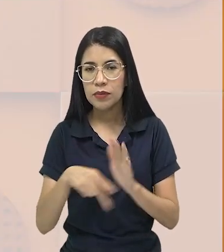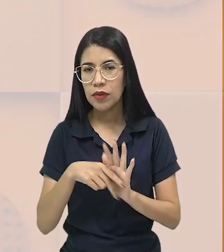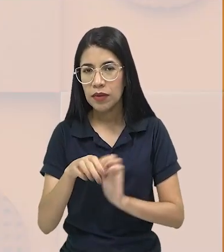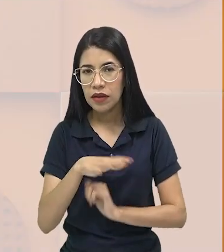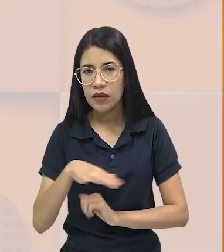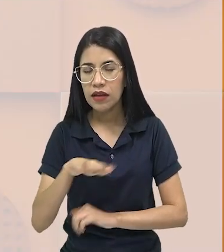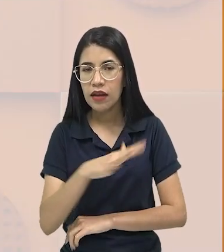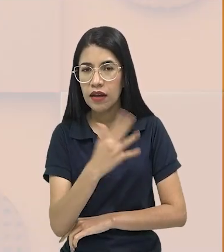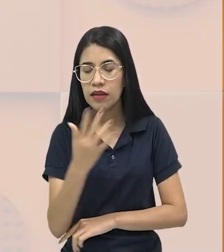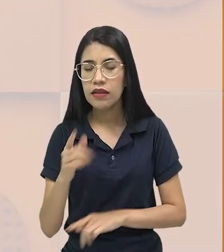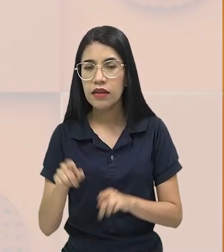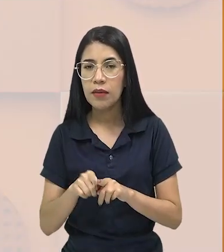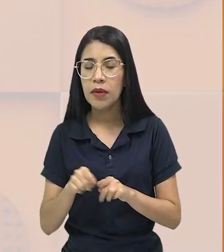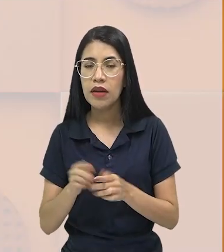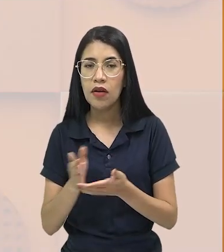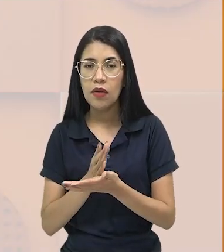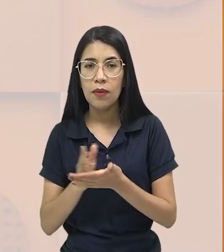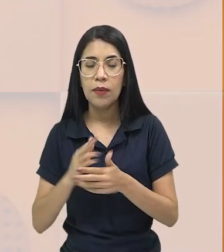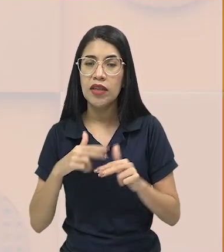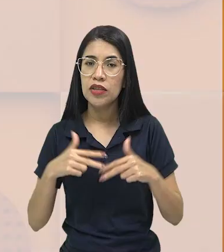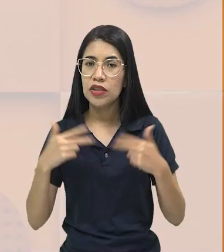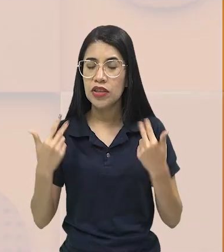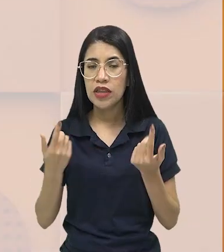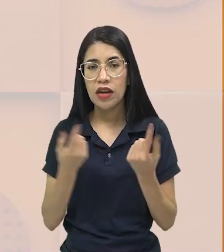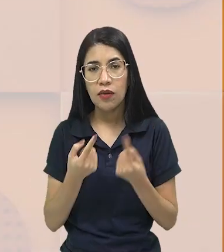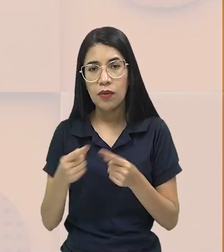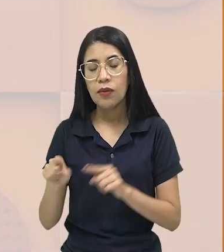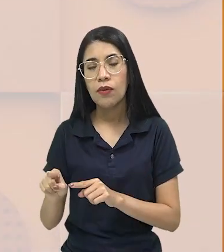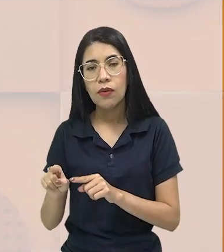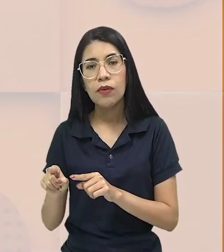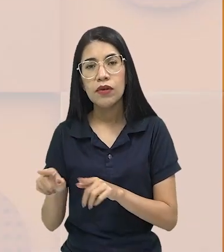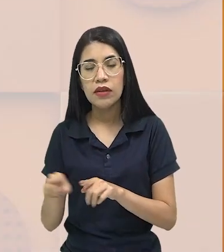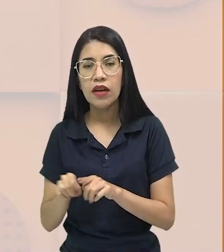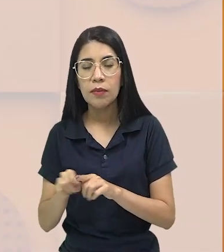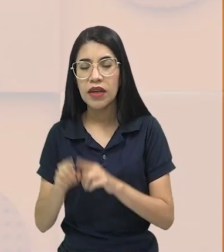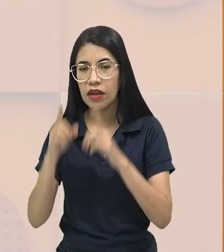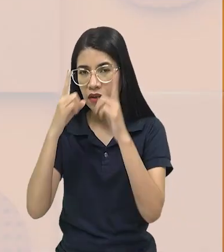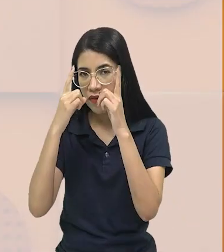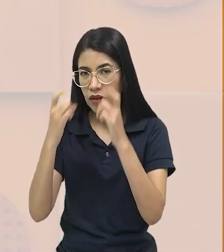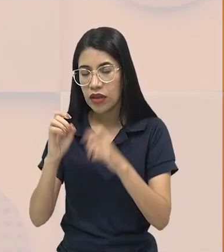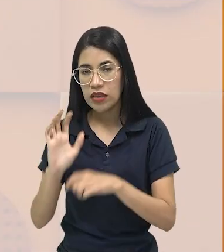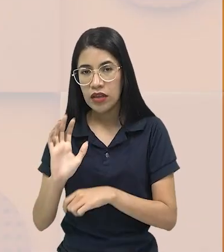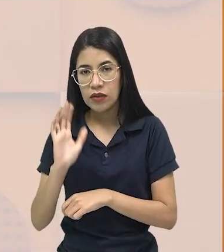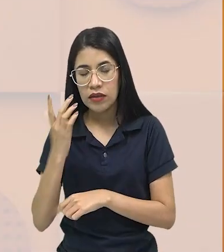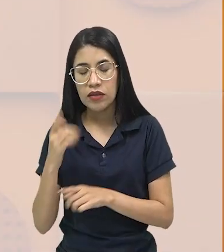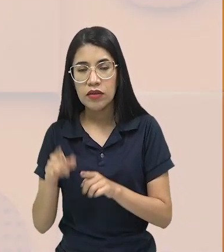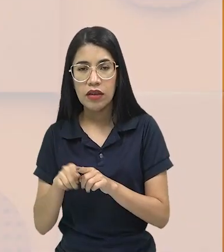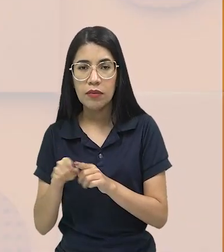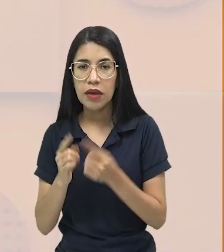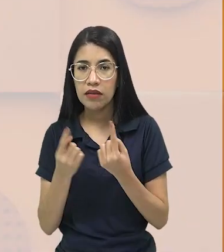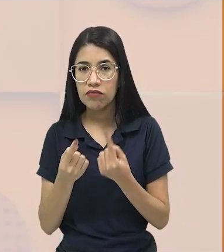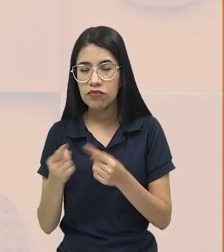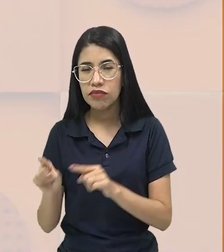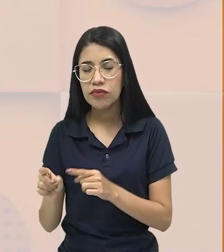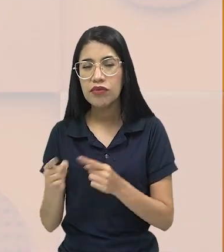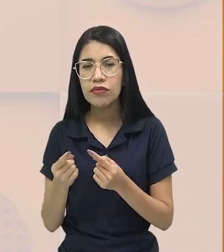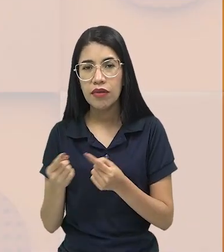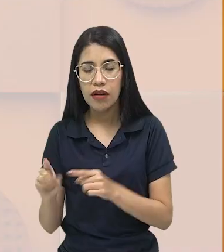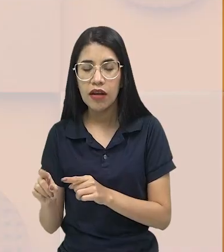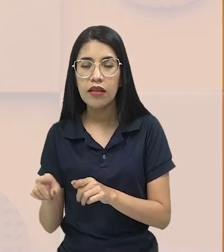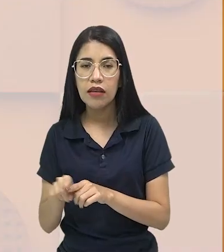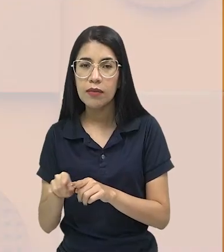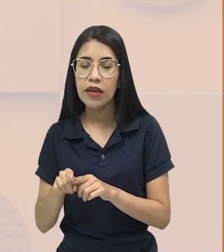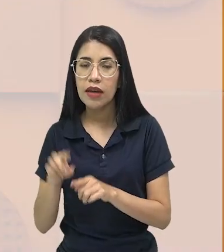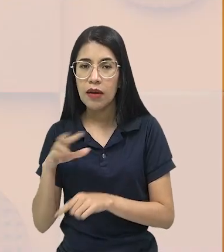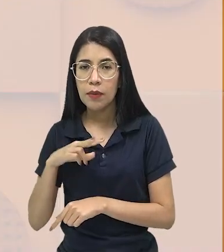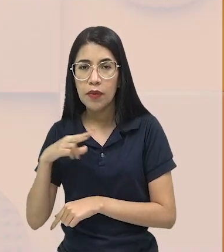encontrar etnias que reagiam, né, e de modo bem violento, atacando essas expedições europeias,